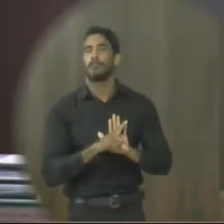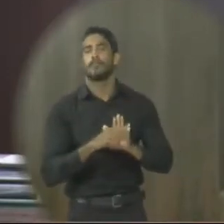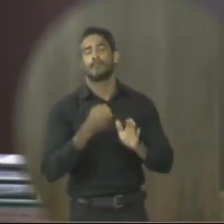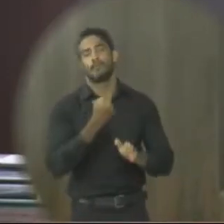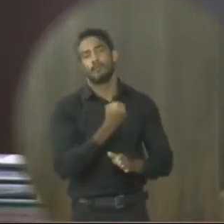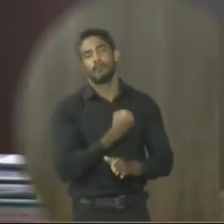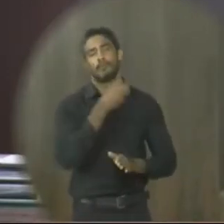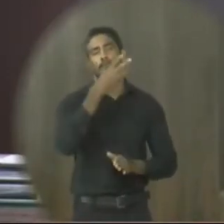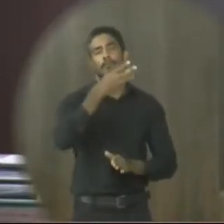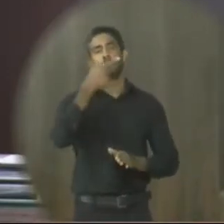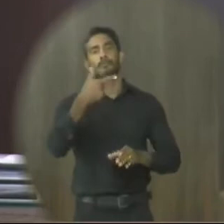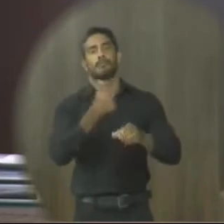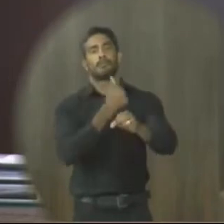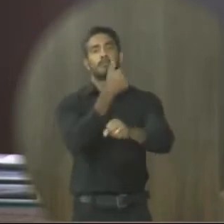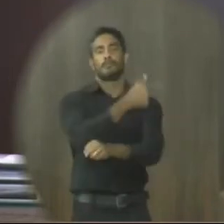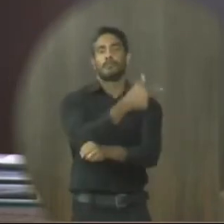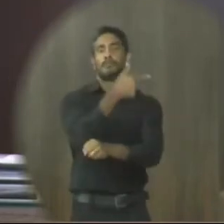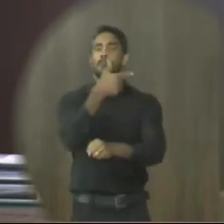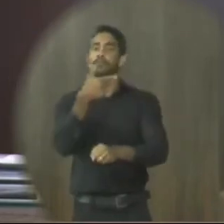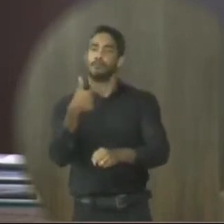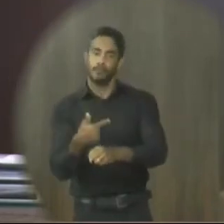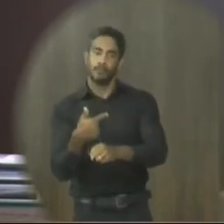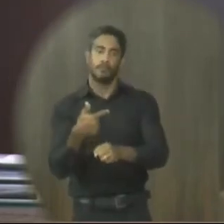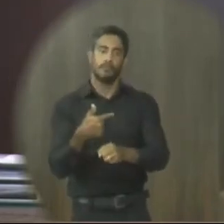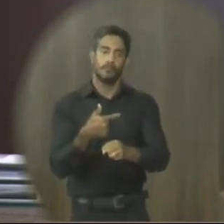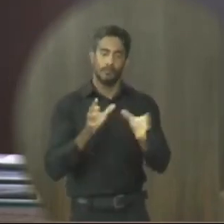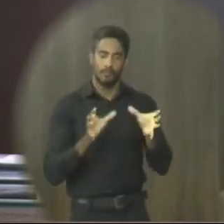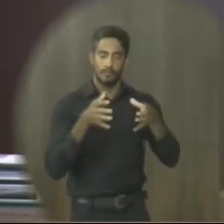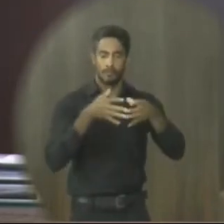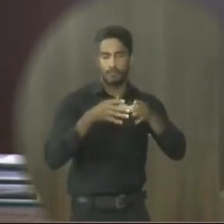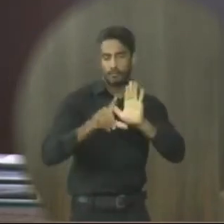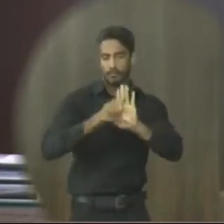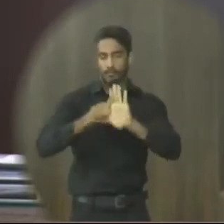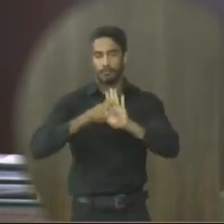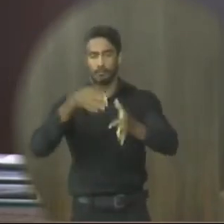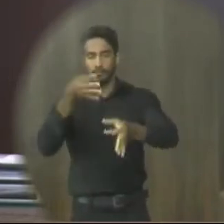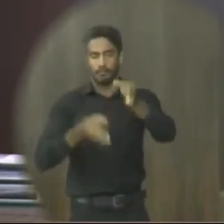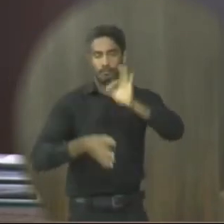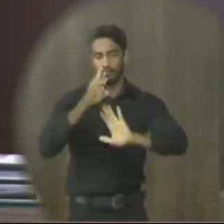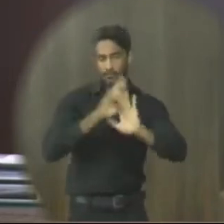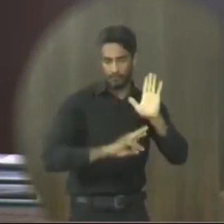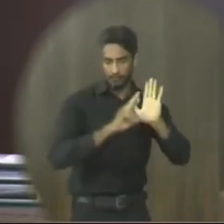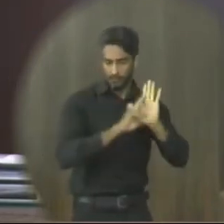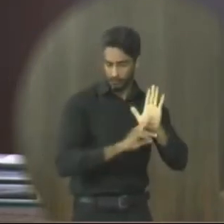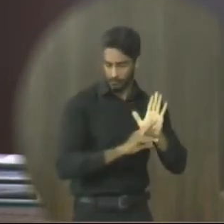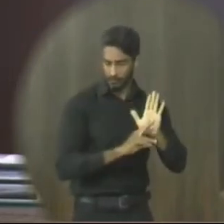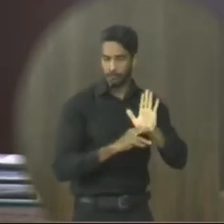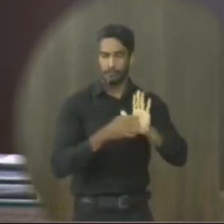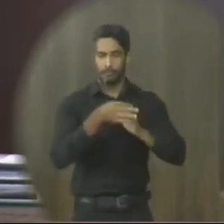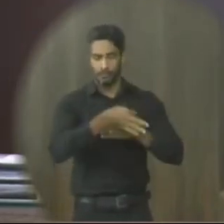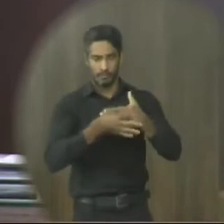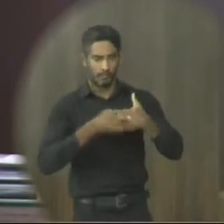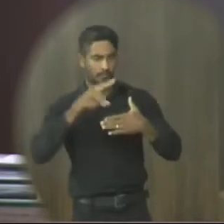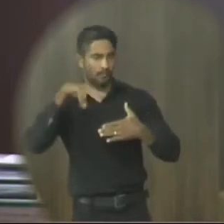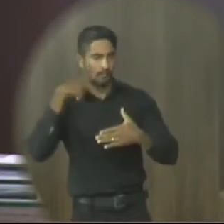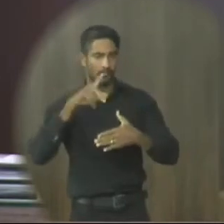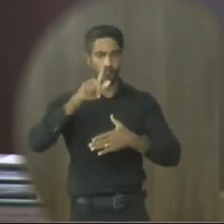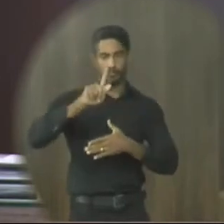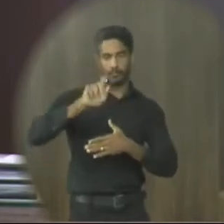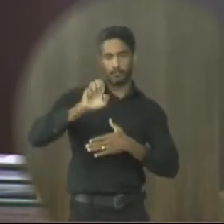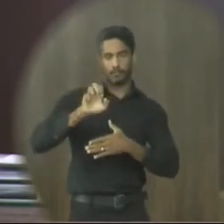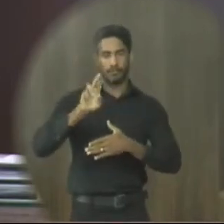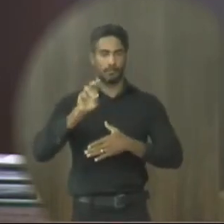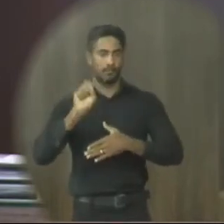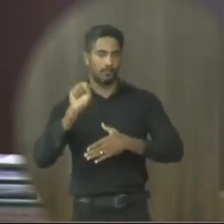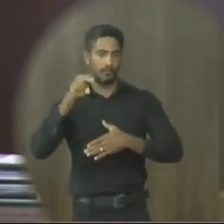número 032/2022, Comissão de Legislação, Justiça e Redação. De autoria do vereador Gerson do Espírito